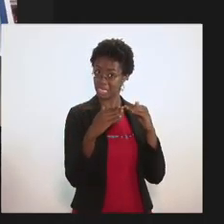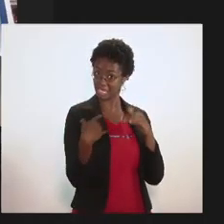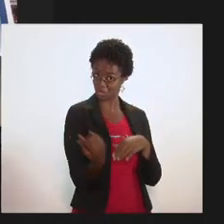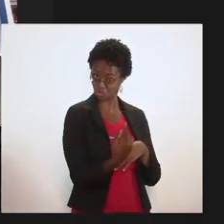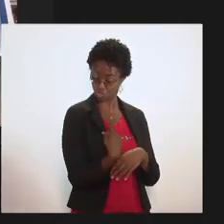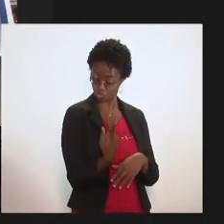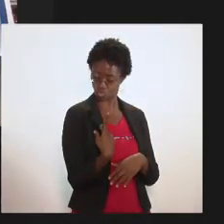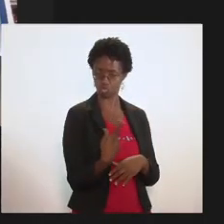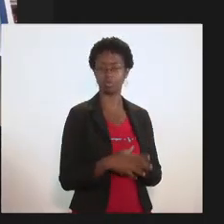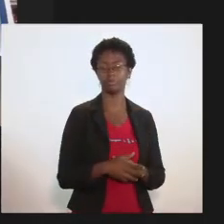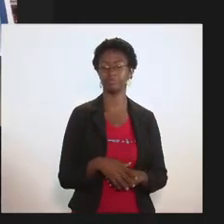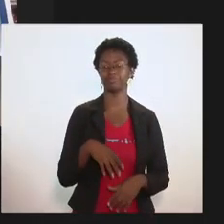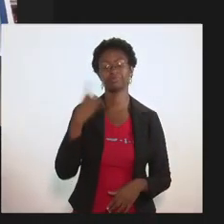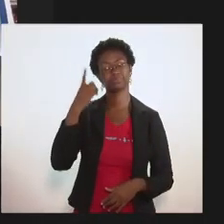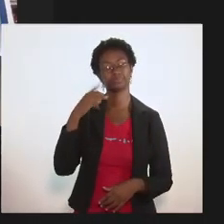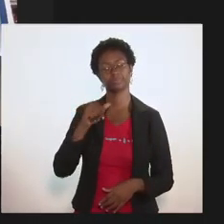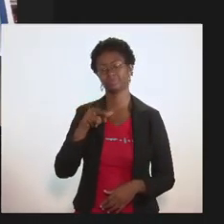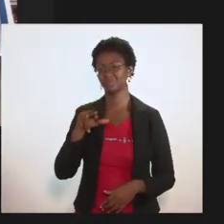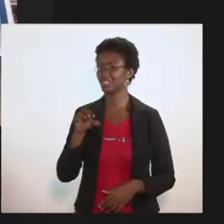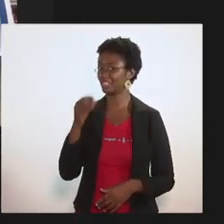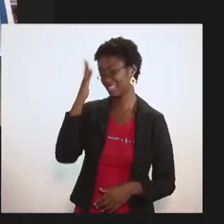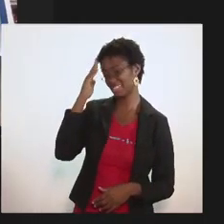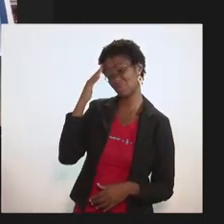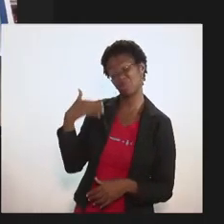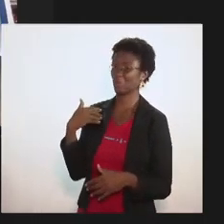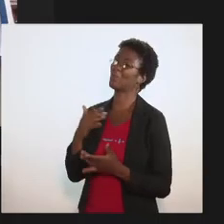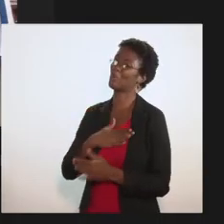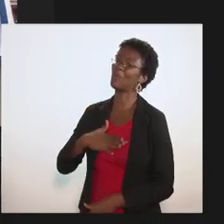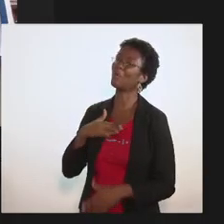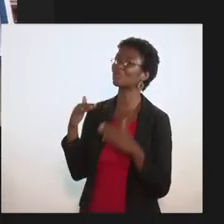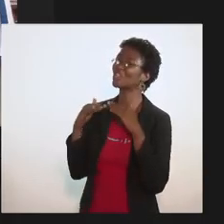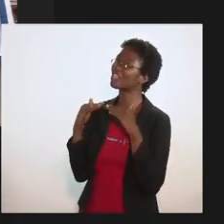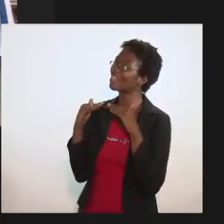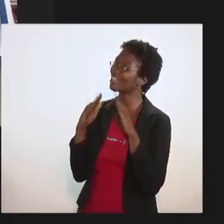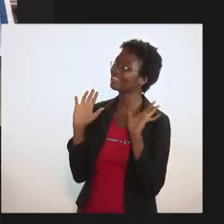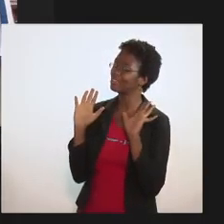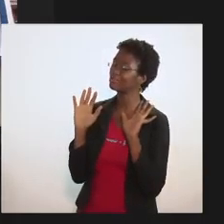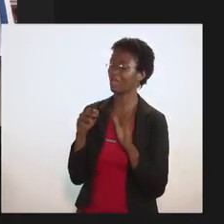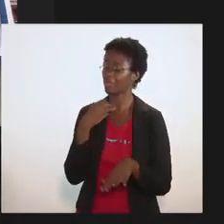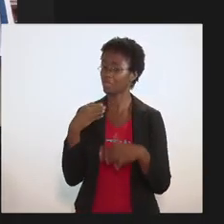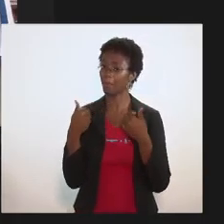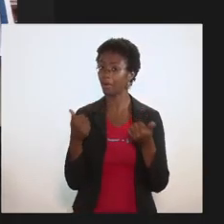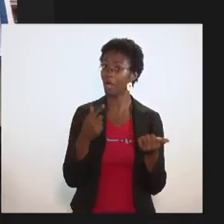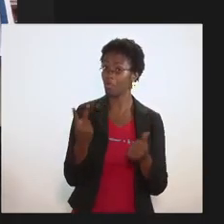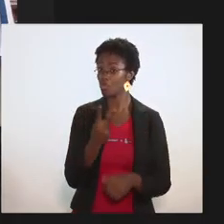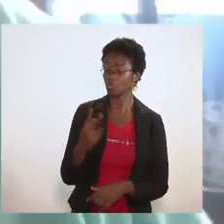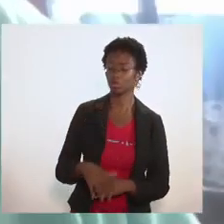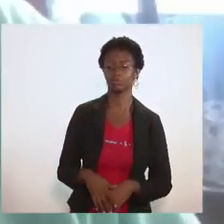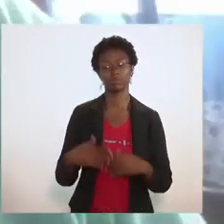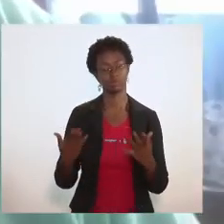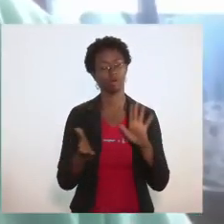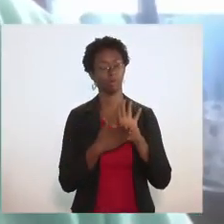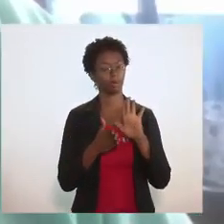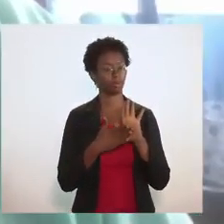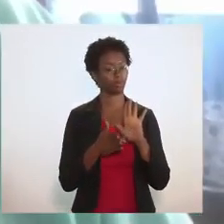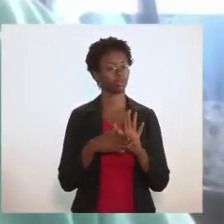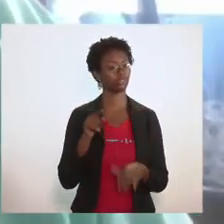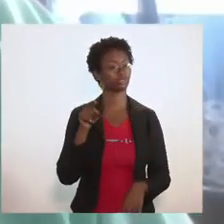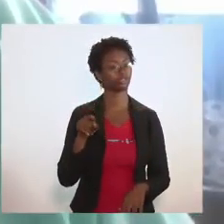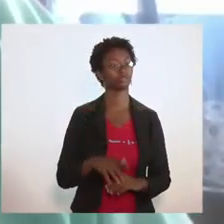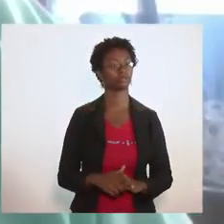como um óbice à liberdade de culto. Então, nesse aspecto. Rodrigo, me permite uma parte rapidíssima. Lógico, deputado Mim. Se o presidente concordar,